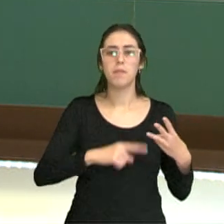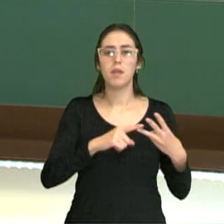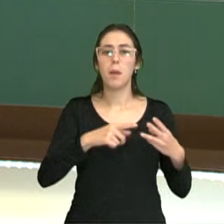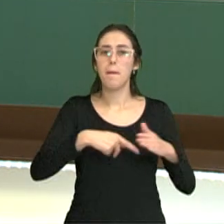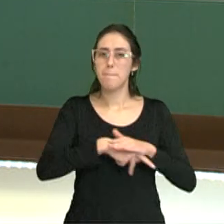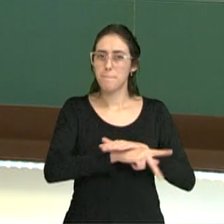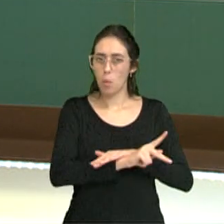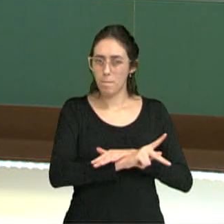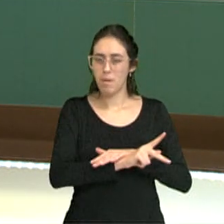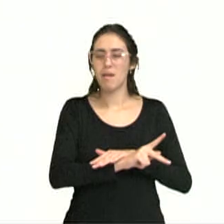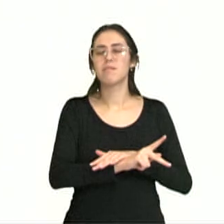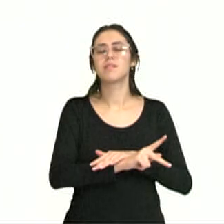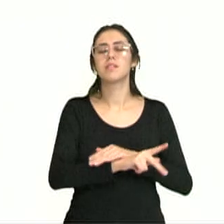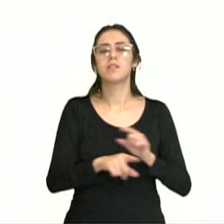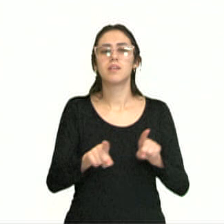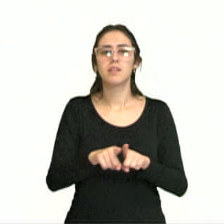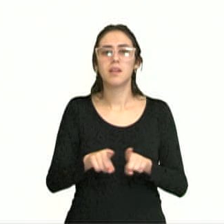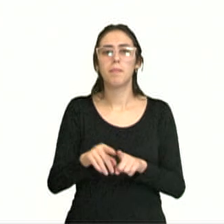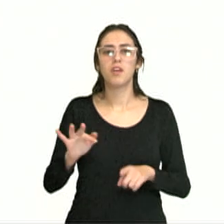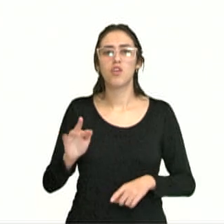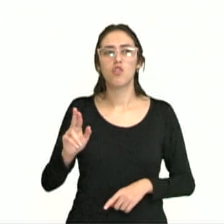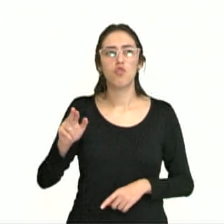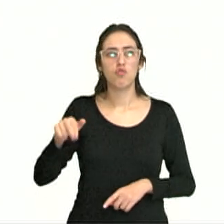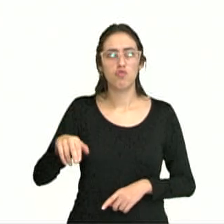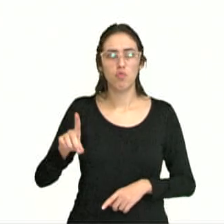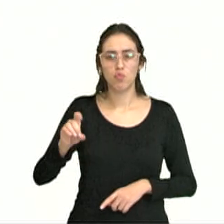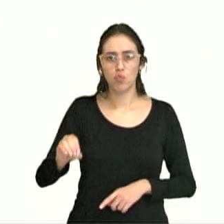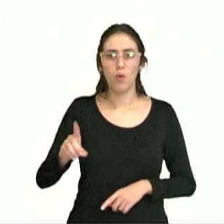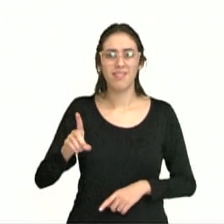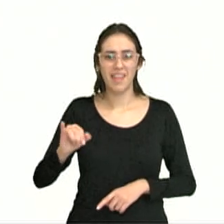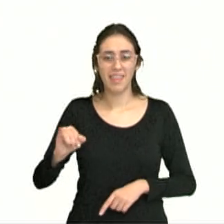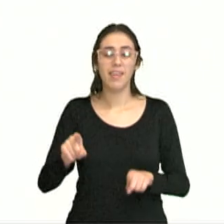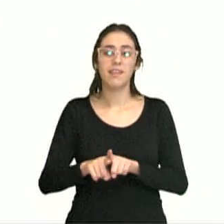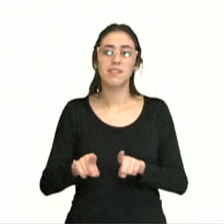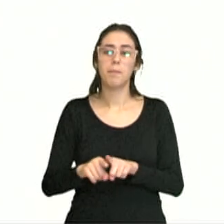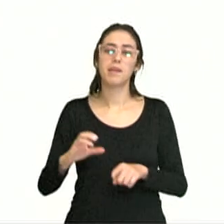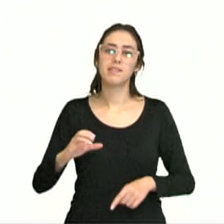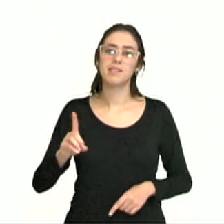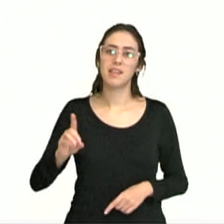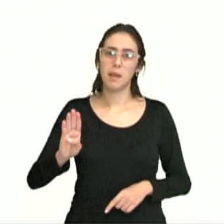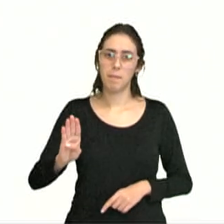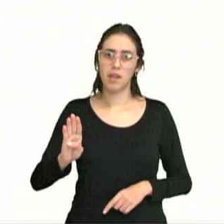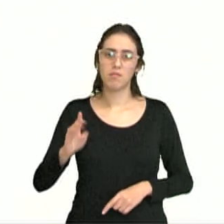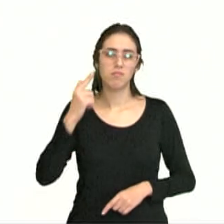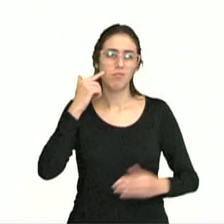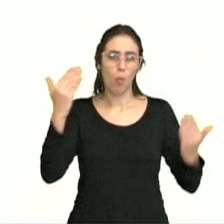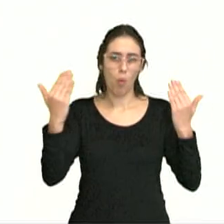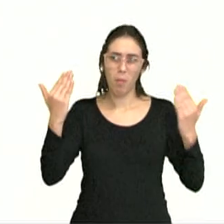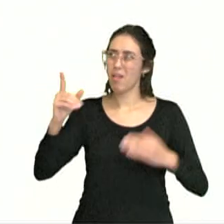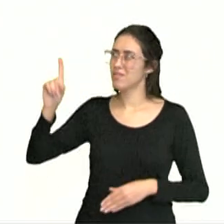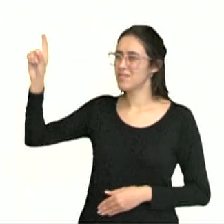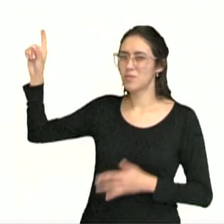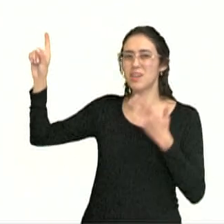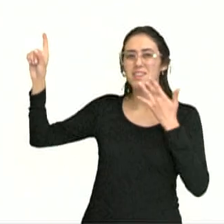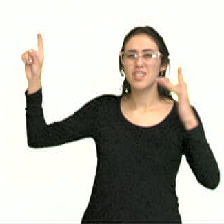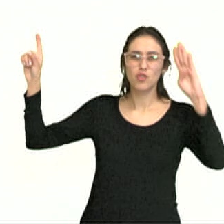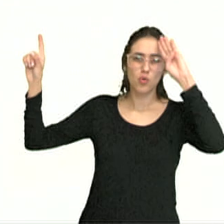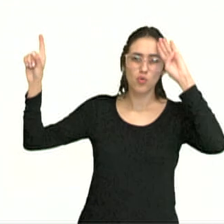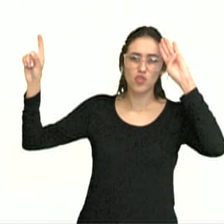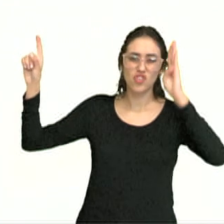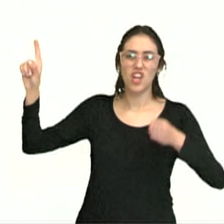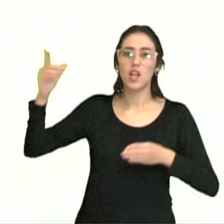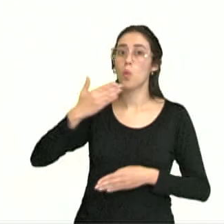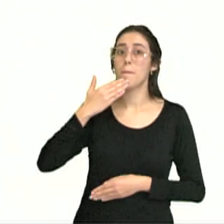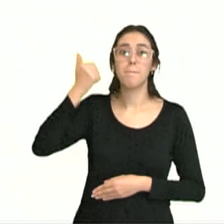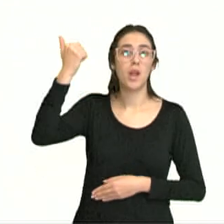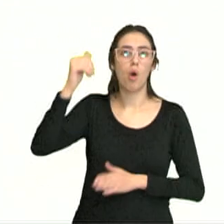poupança, o rendimento, o fundo DI e o CDB. Mesmo em relação aos outros, o Tesouro está rendendo muito